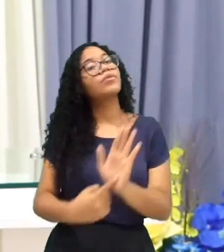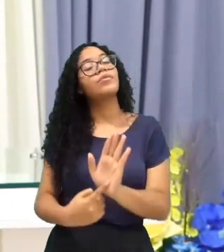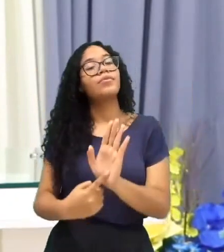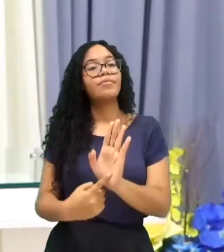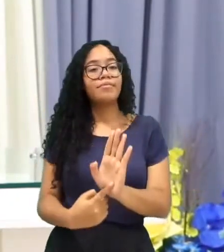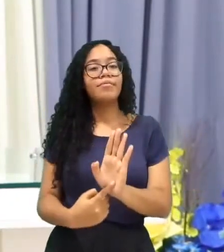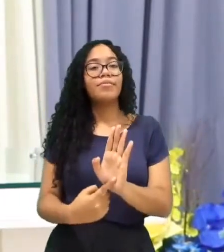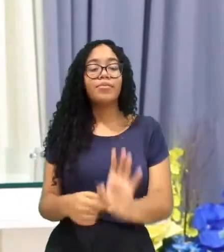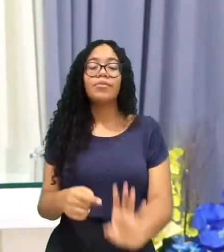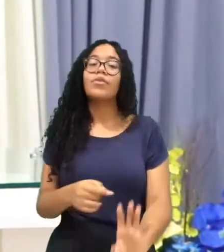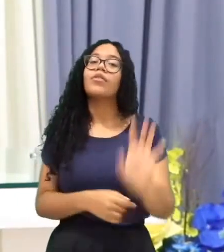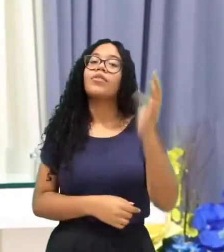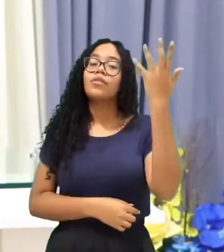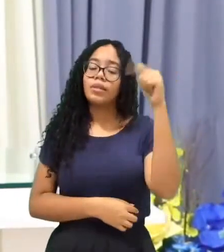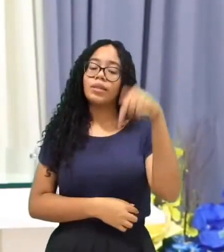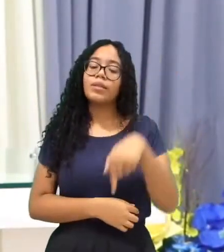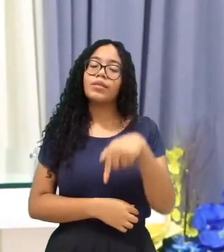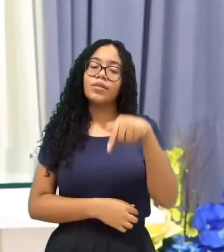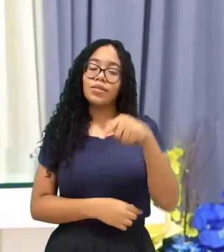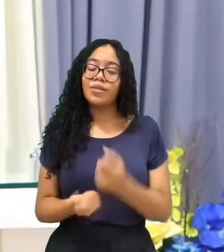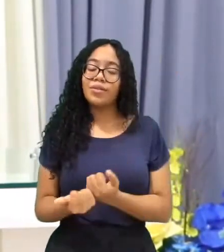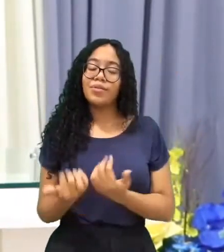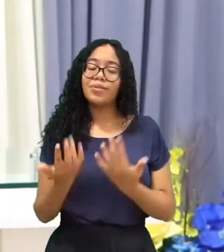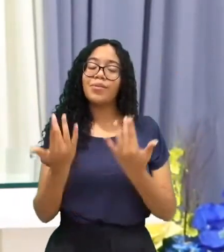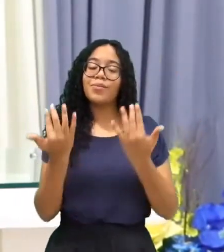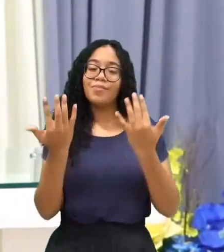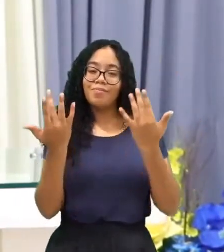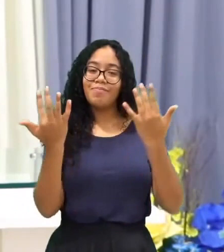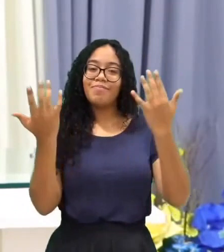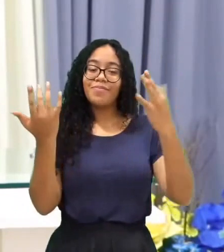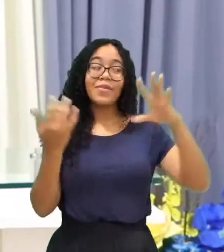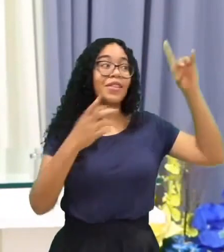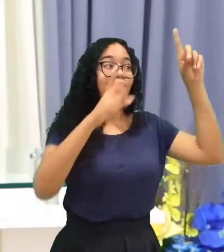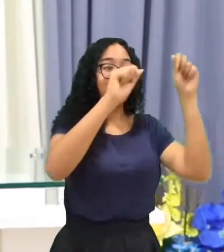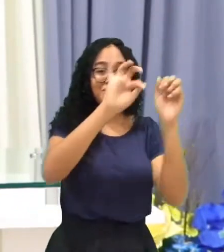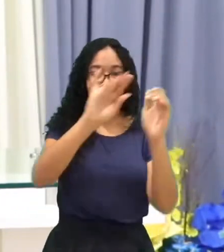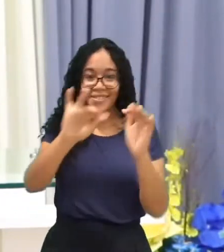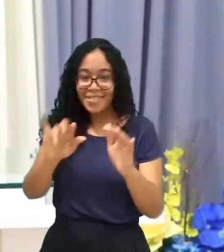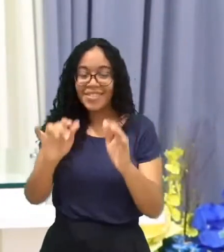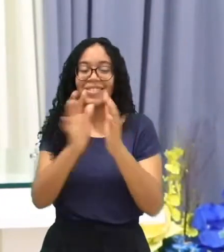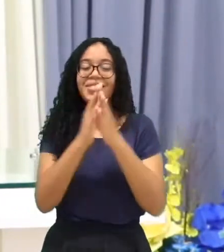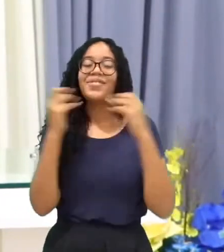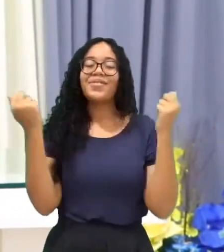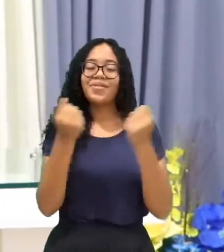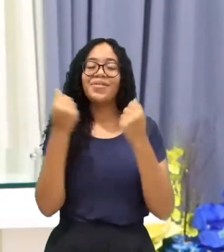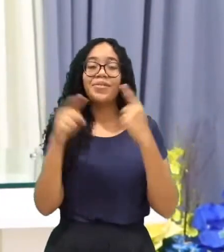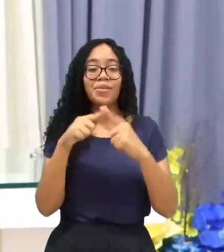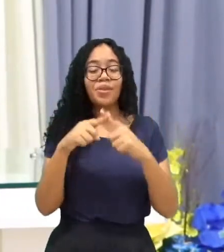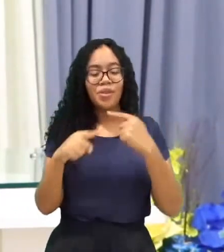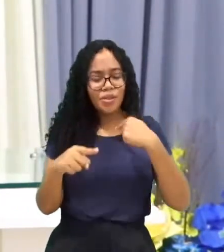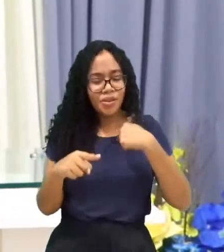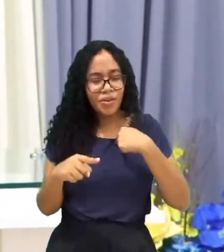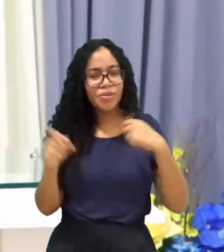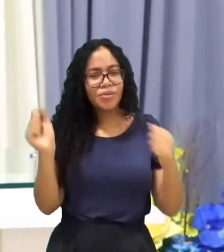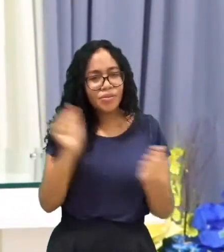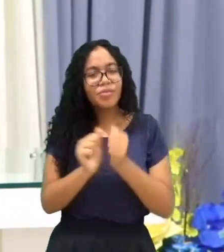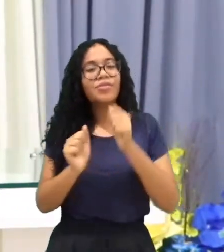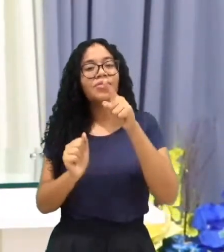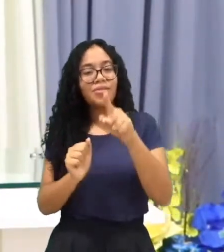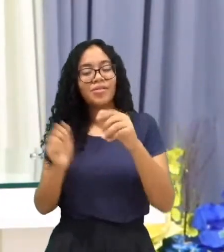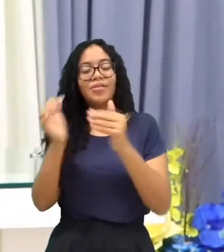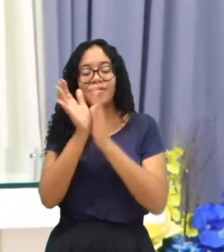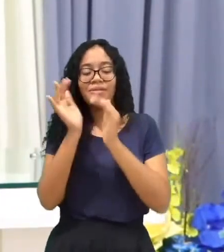está acontecendo aqui é milagre, é a minha mão, aleluia, porque eu sou contigo, louvado seja o